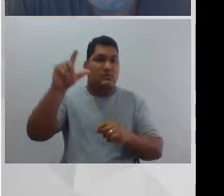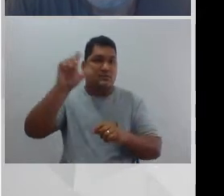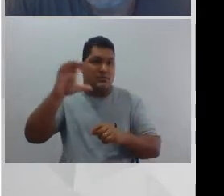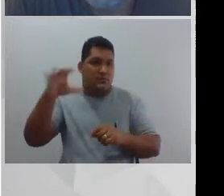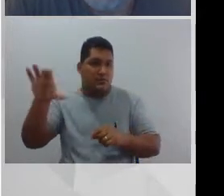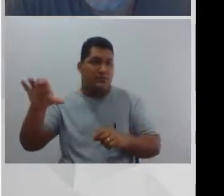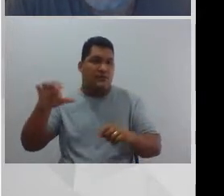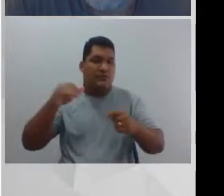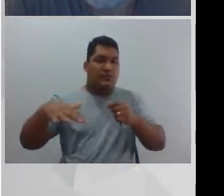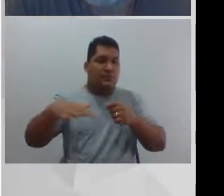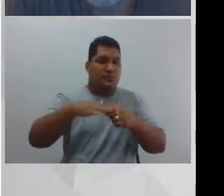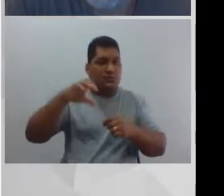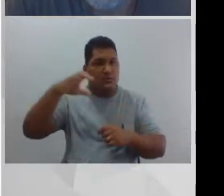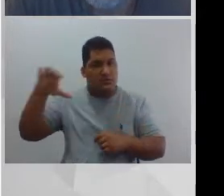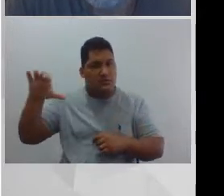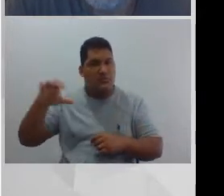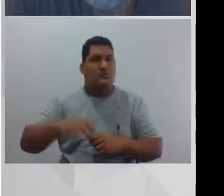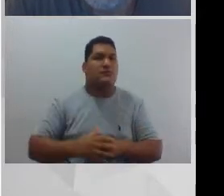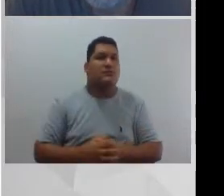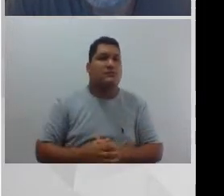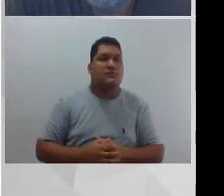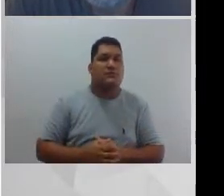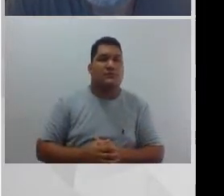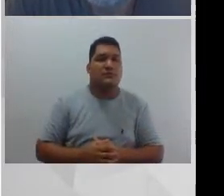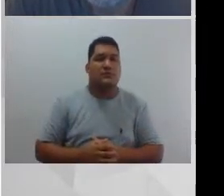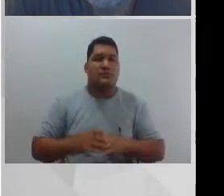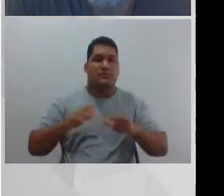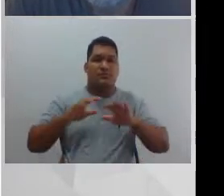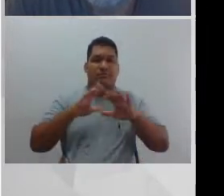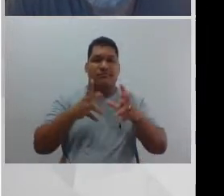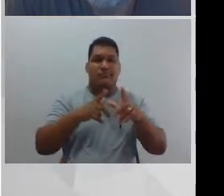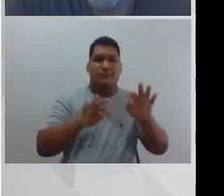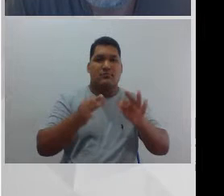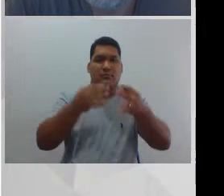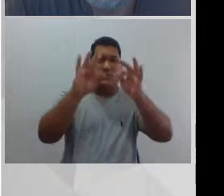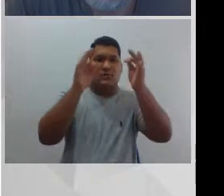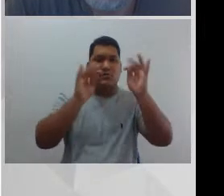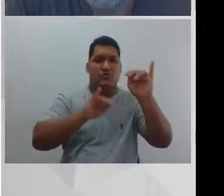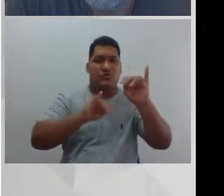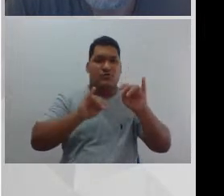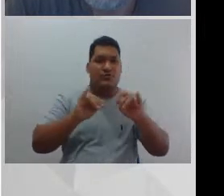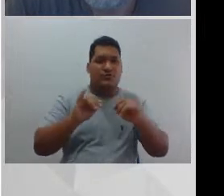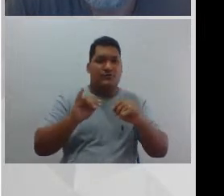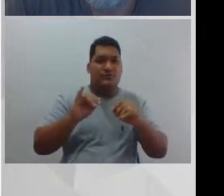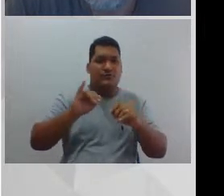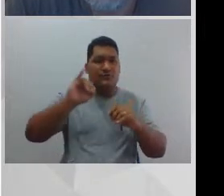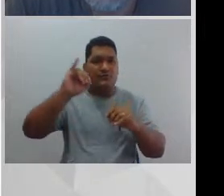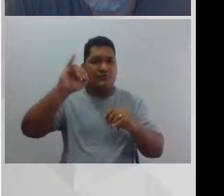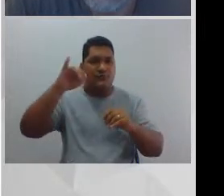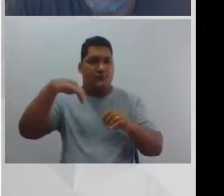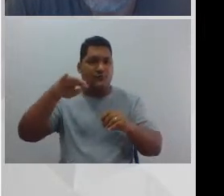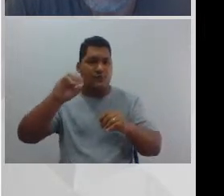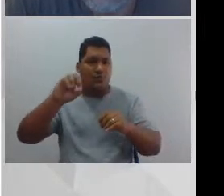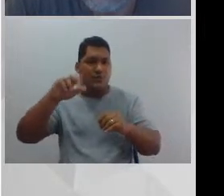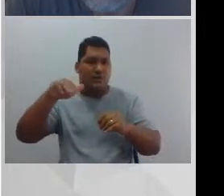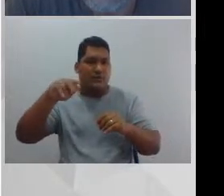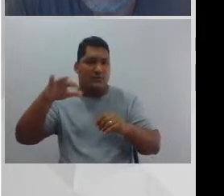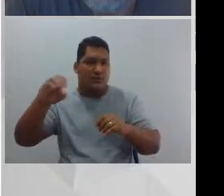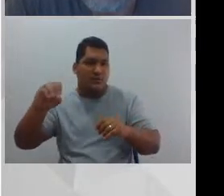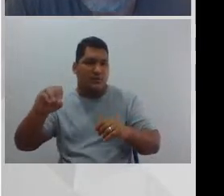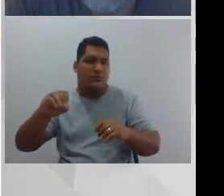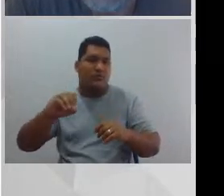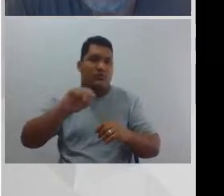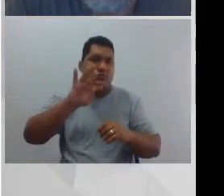Ou mesmo no mercado de tecnologia da informação, que às vezes confunde, quem